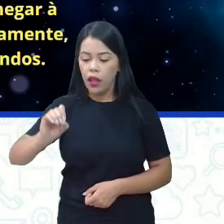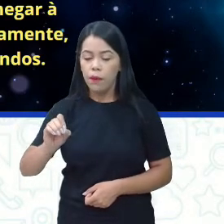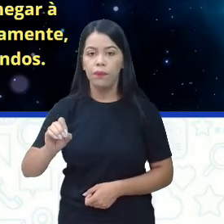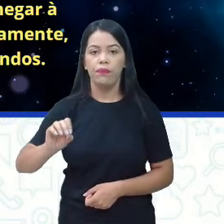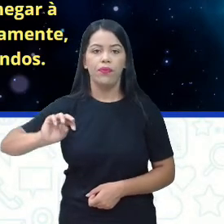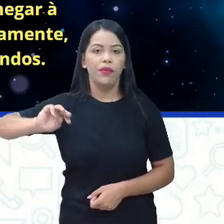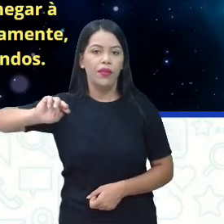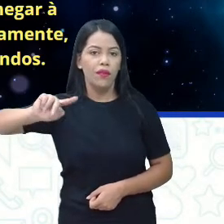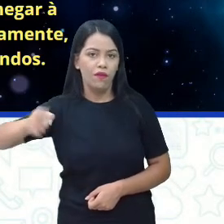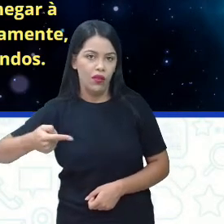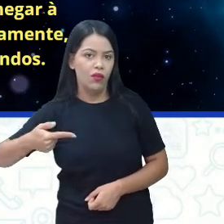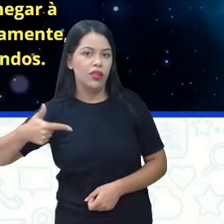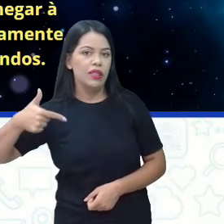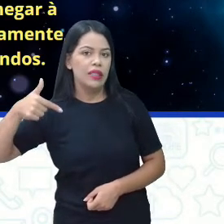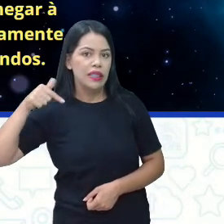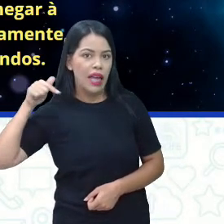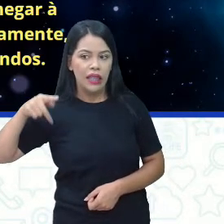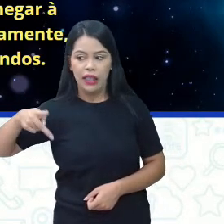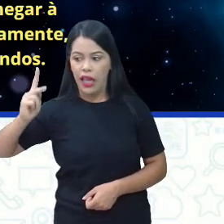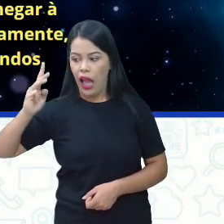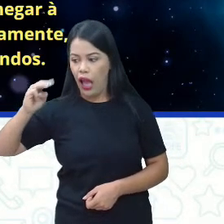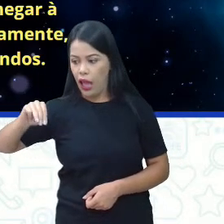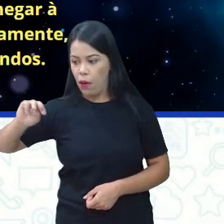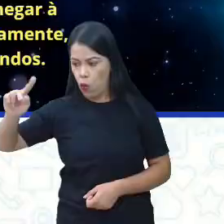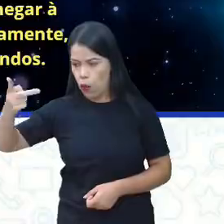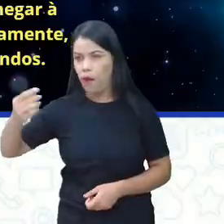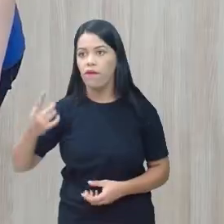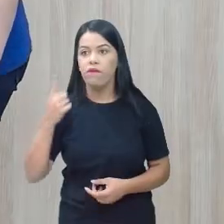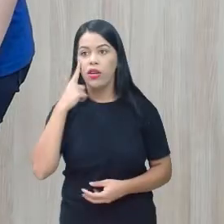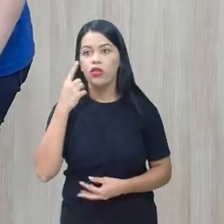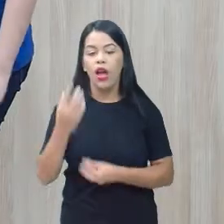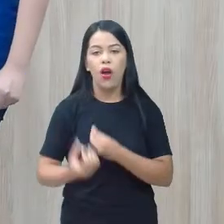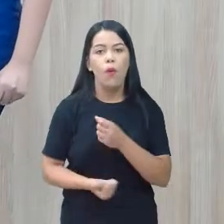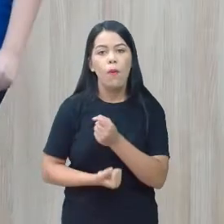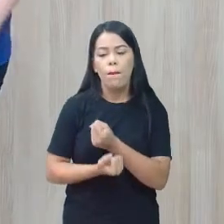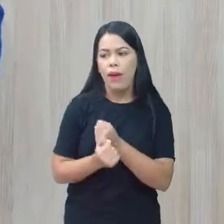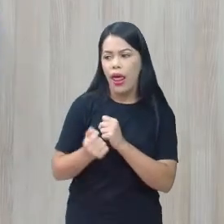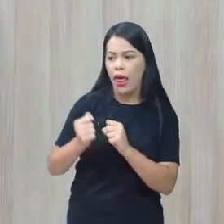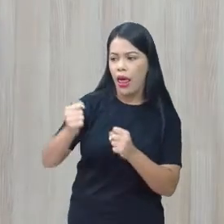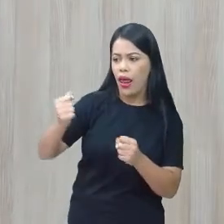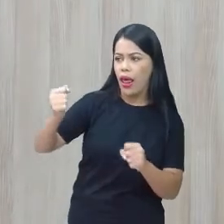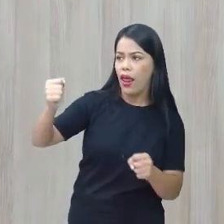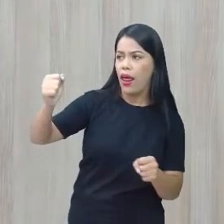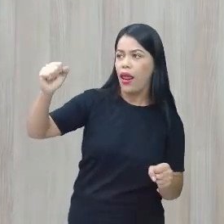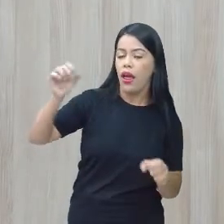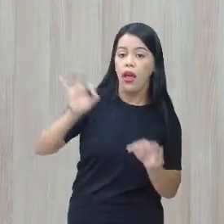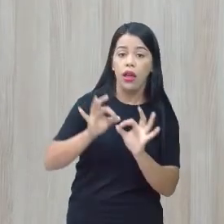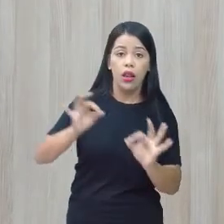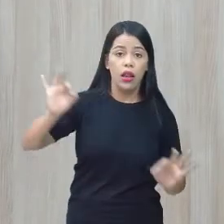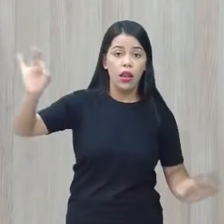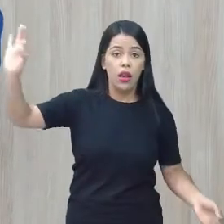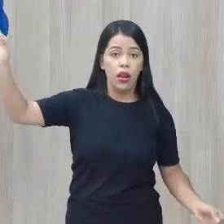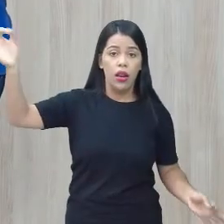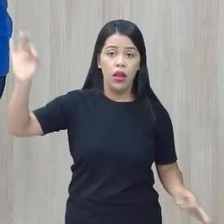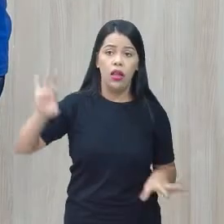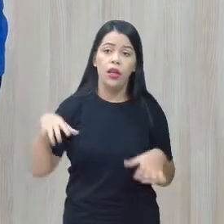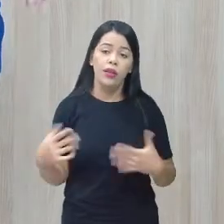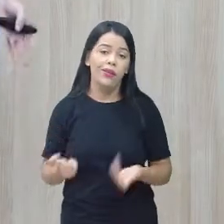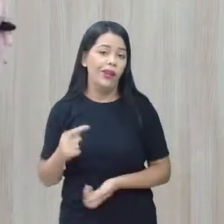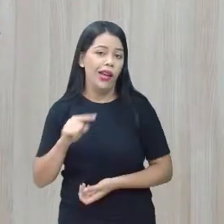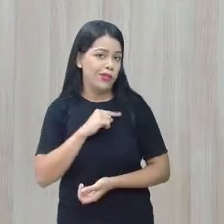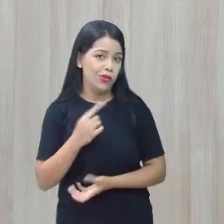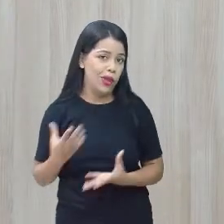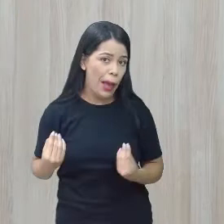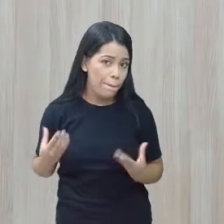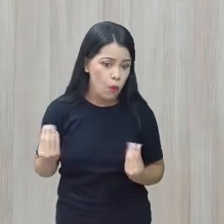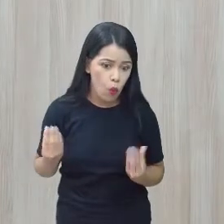597.870,7 quilômetros. Olha como é longe que a gente está disso. e a gente não está nem tão distante assim, né? Comparado com